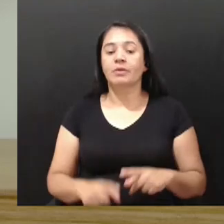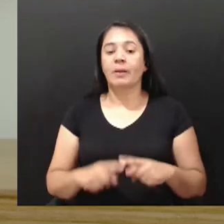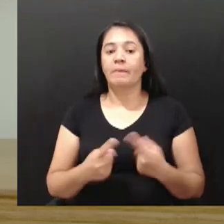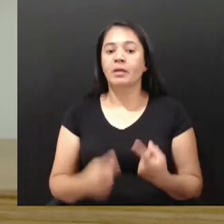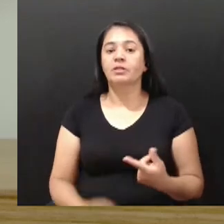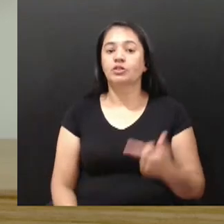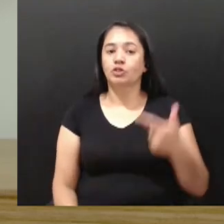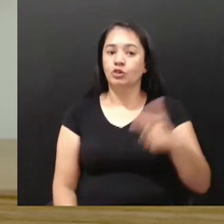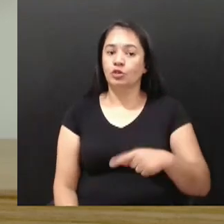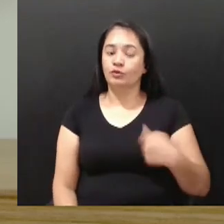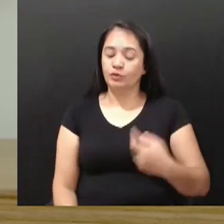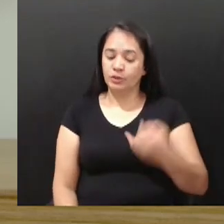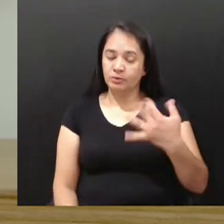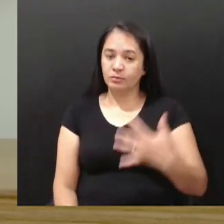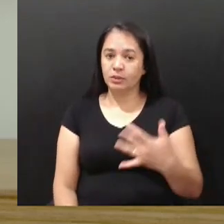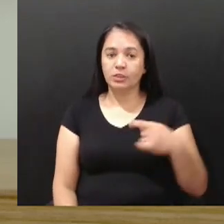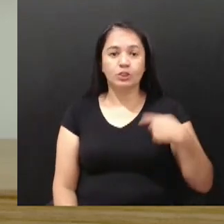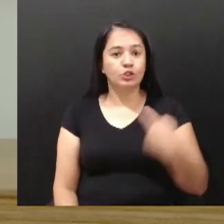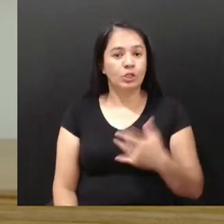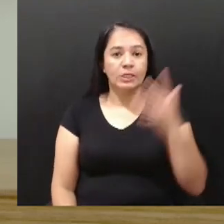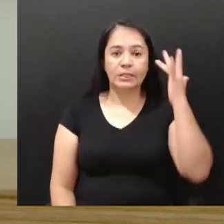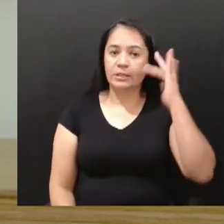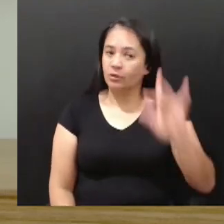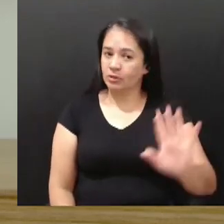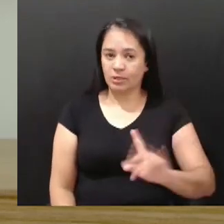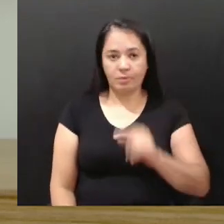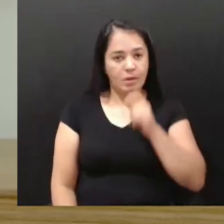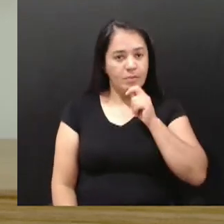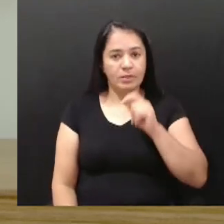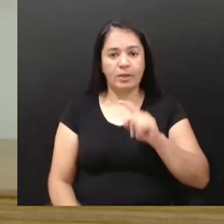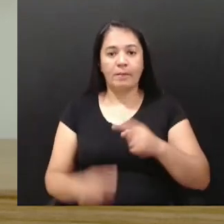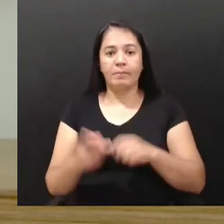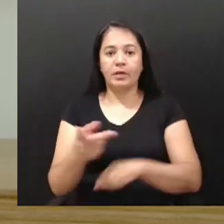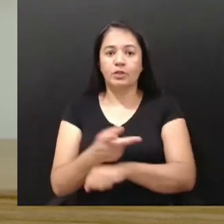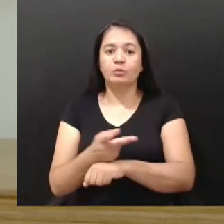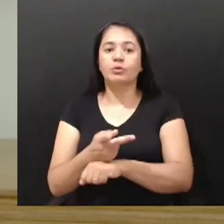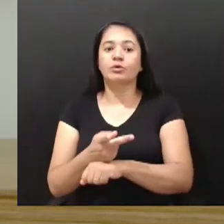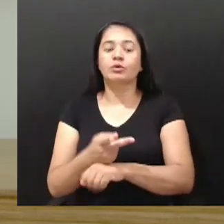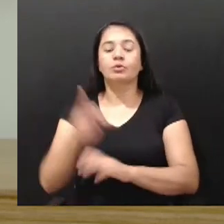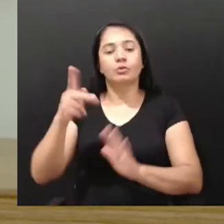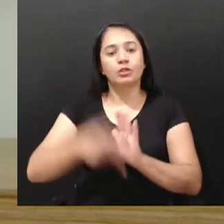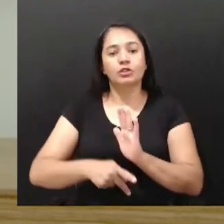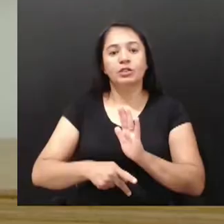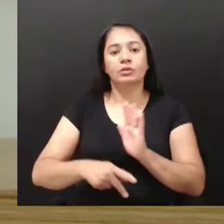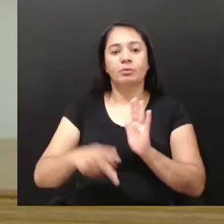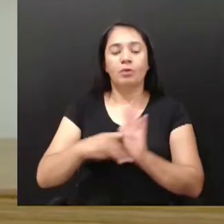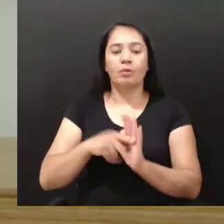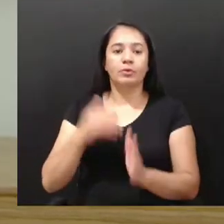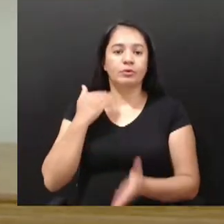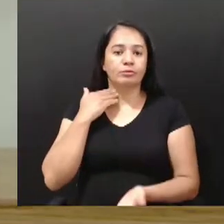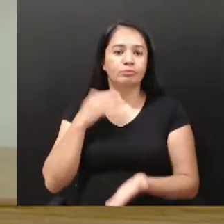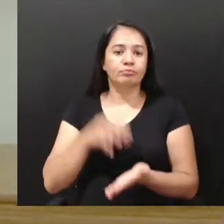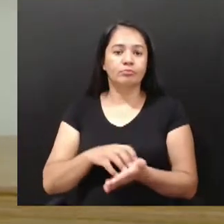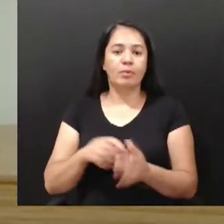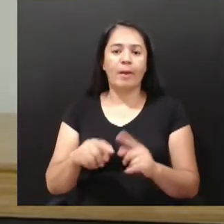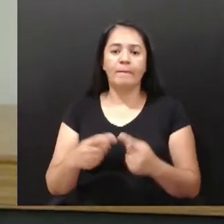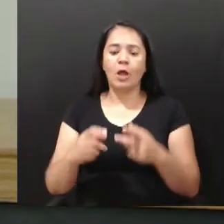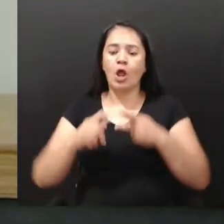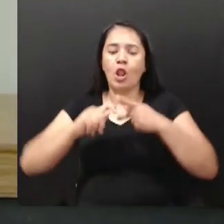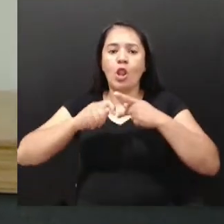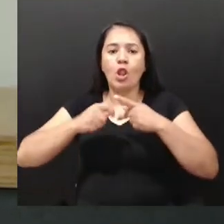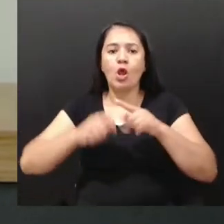reitera, não sabemos ainda, mas é o que busca o projeto do Banco Central. E o que exatamente o Pix parcelado é, né? Como que